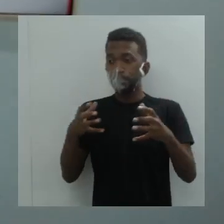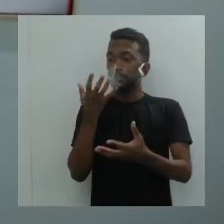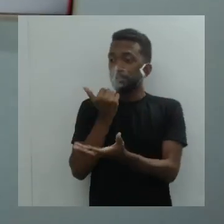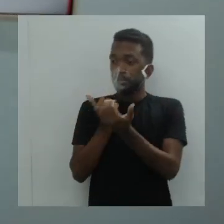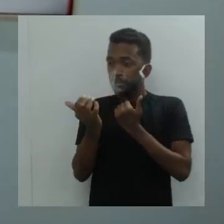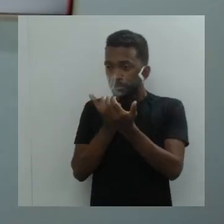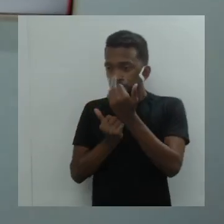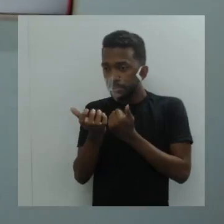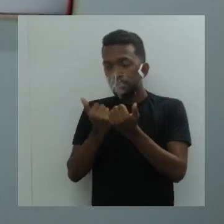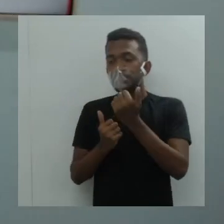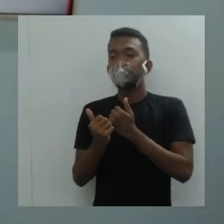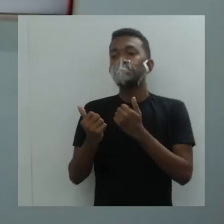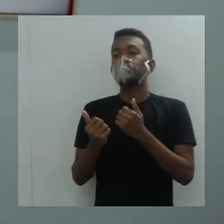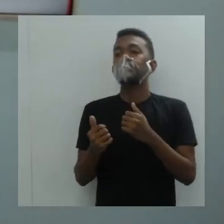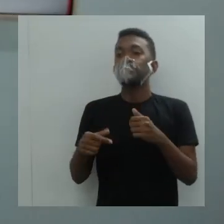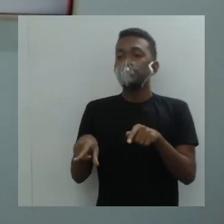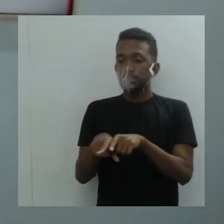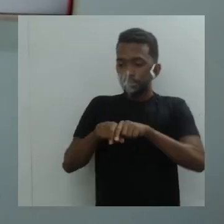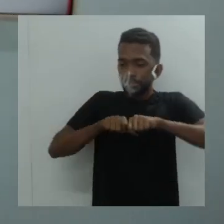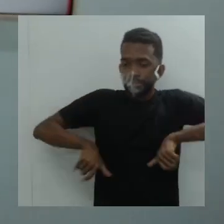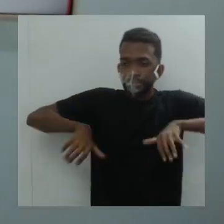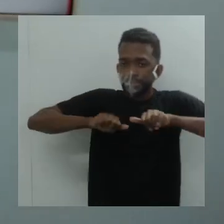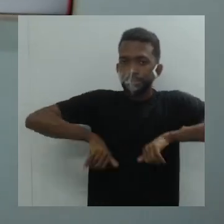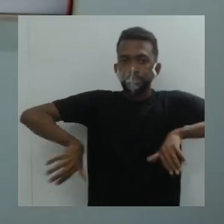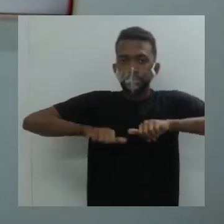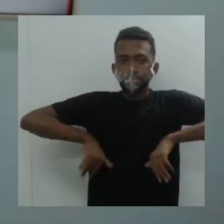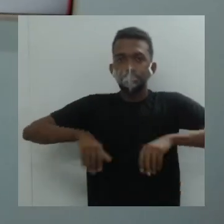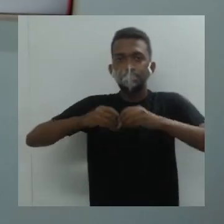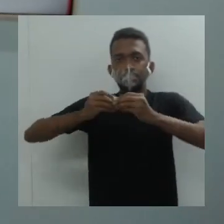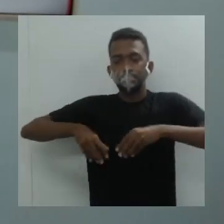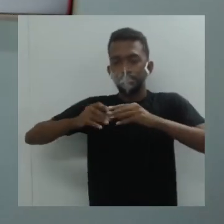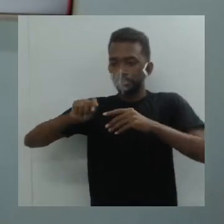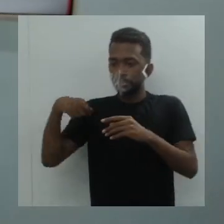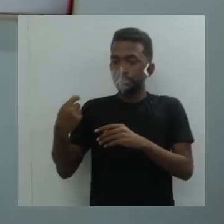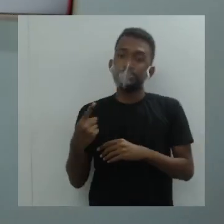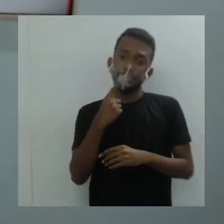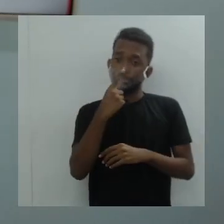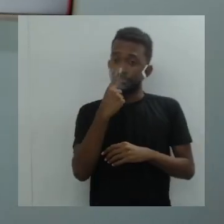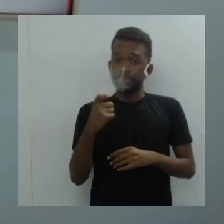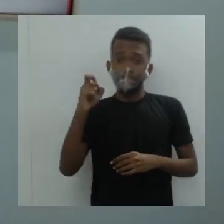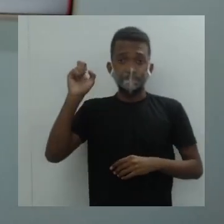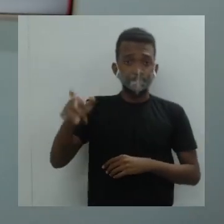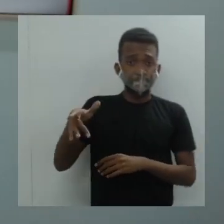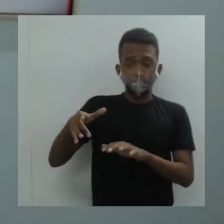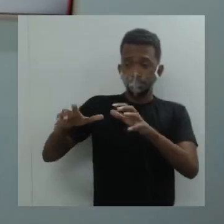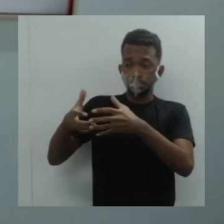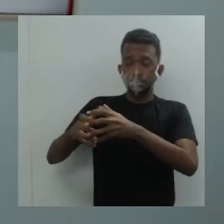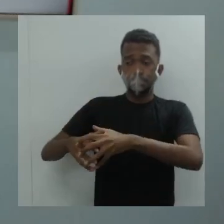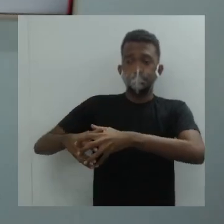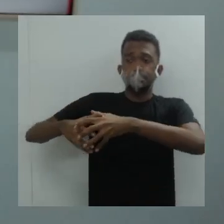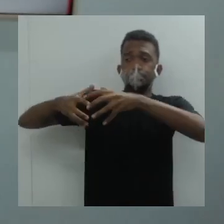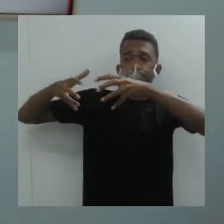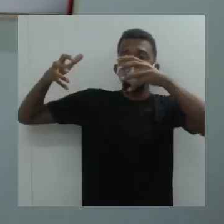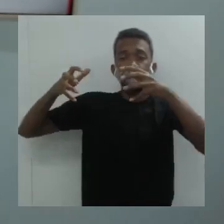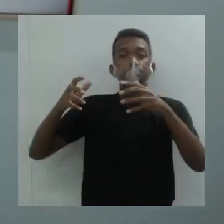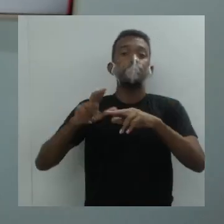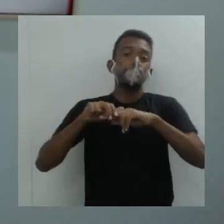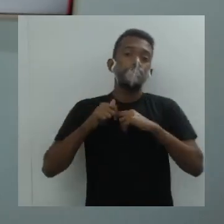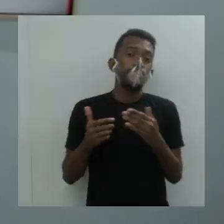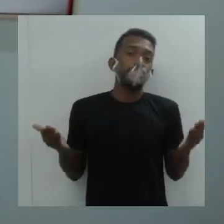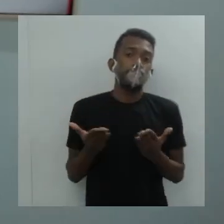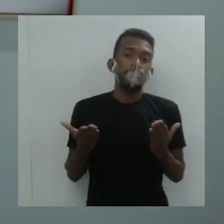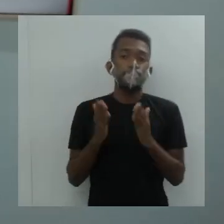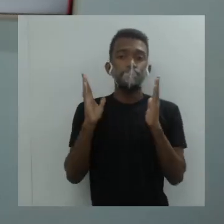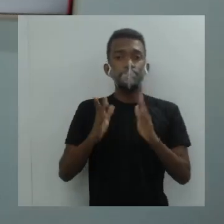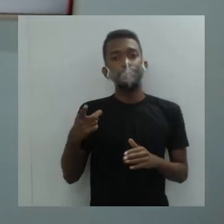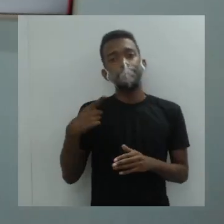consome, que descarta, que gera lixo. Consequentemente, hoje, a